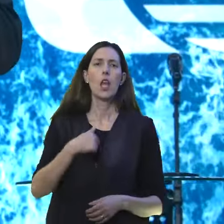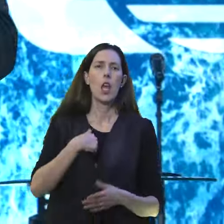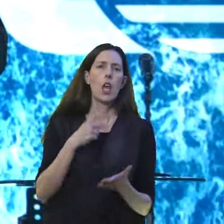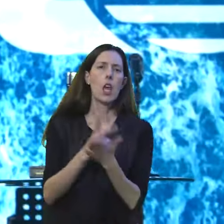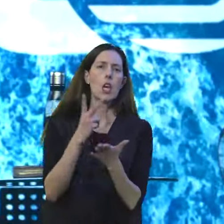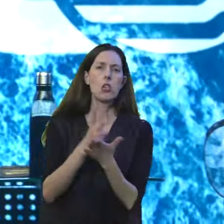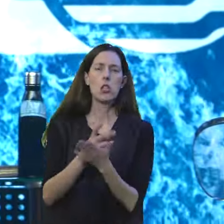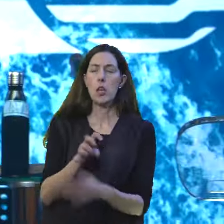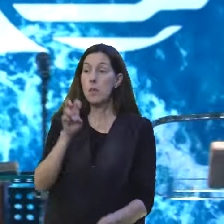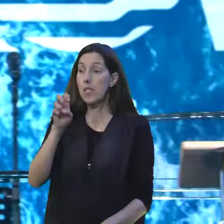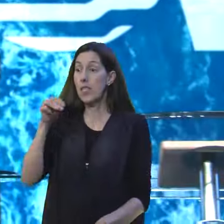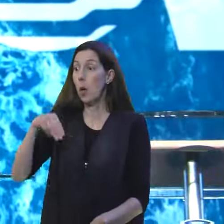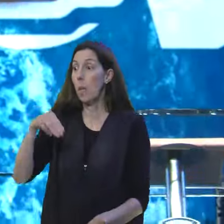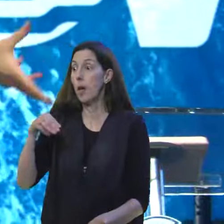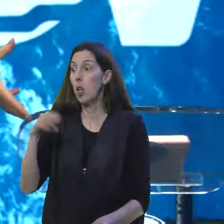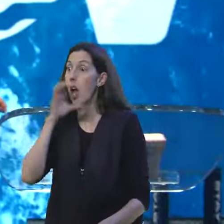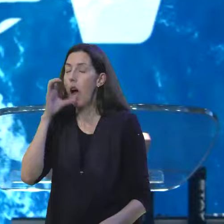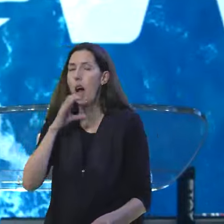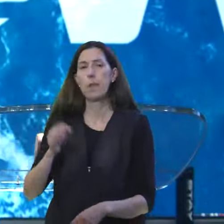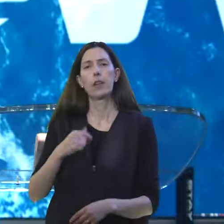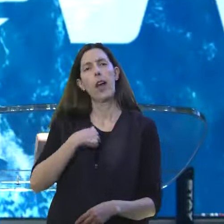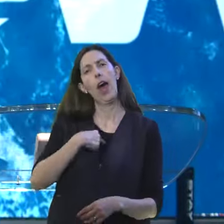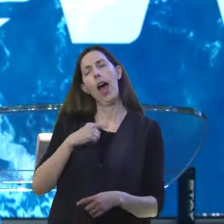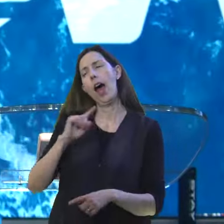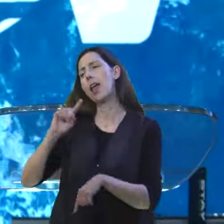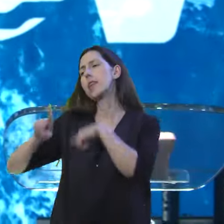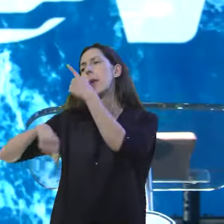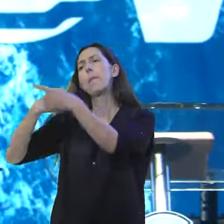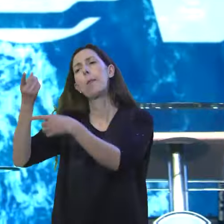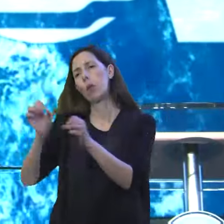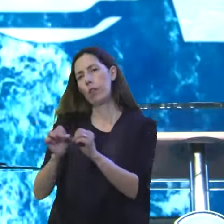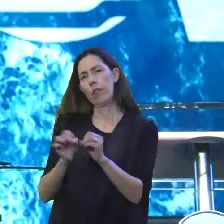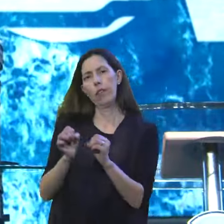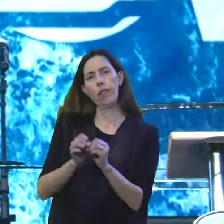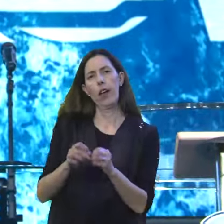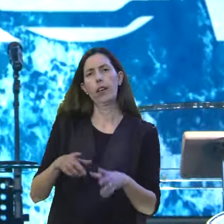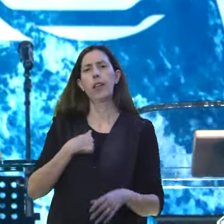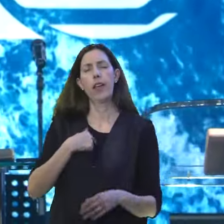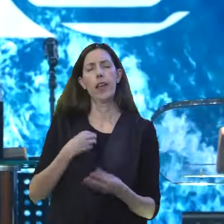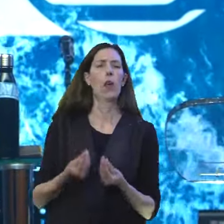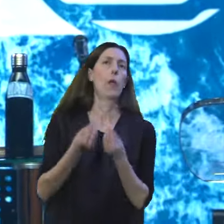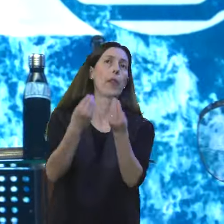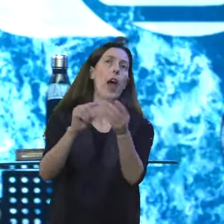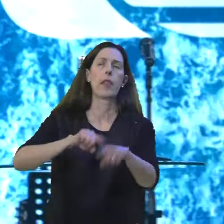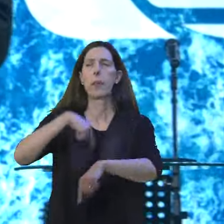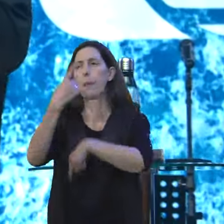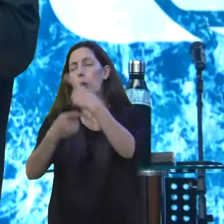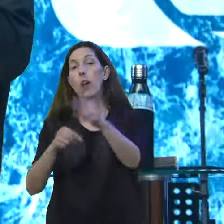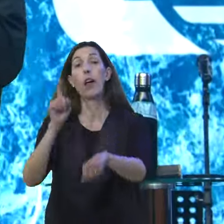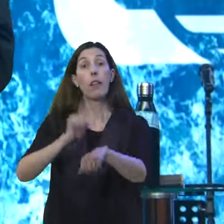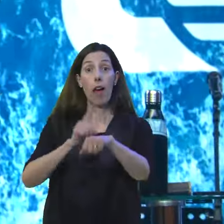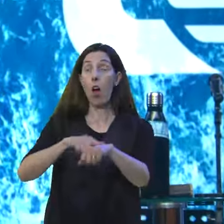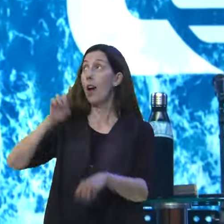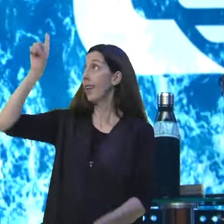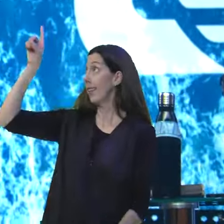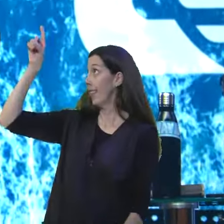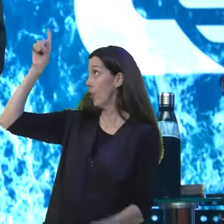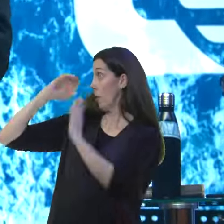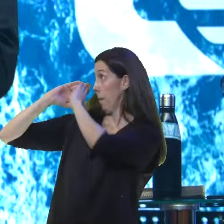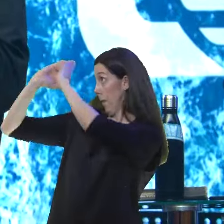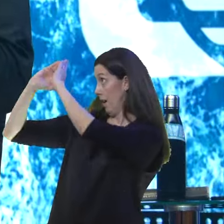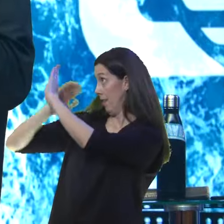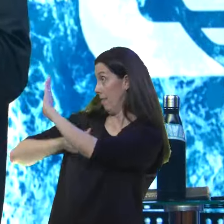5 minutos, eu deixo para entregar depois o que eu tenho que entregar, eu deixo para fazer depois, eu deixo para fazer depois, e aí quando Deus vem e me pede alguma coisa,